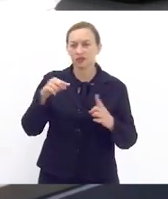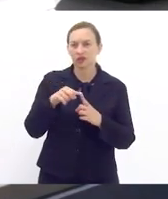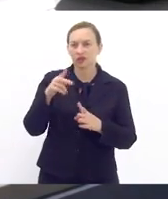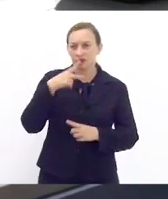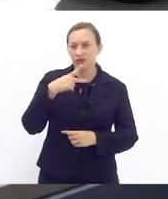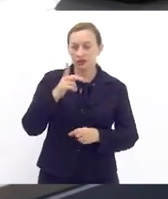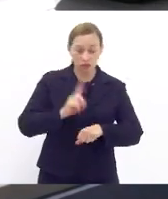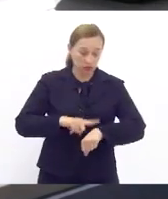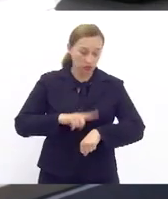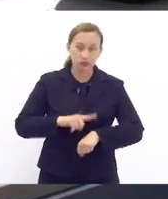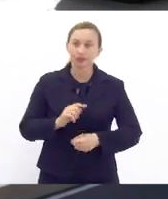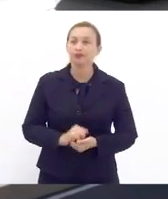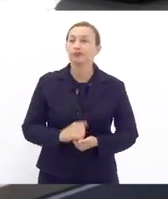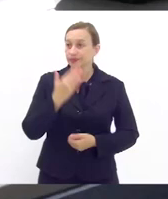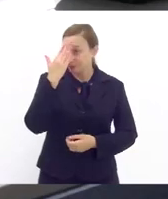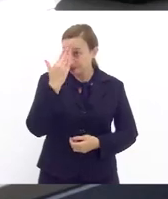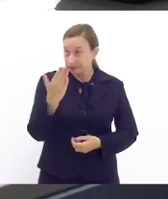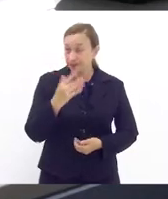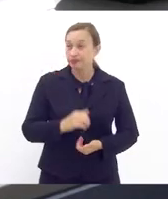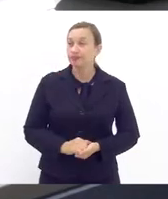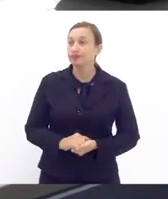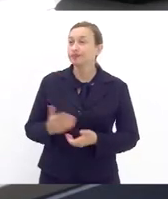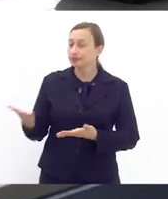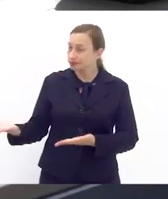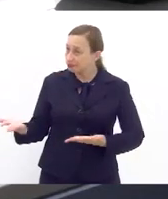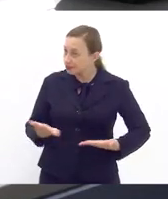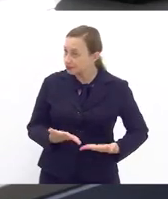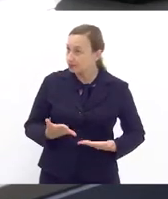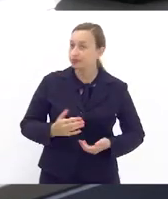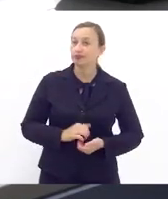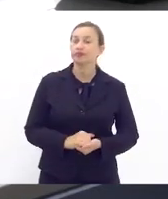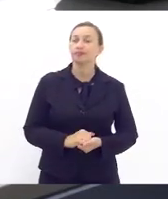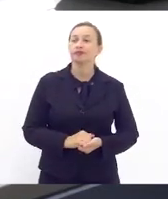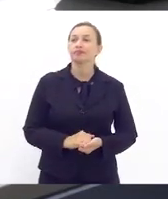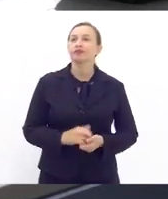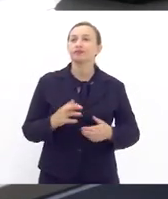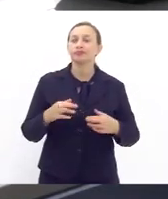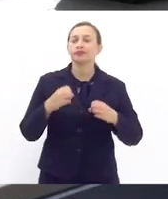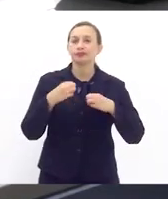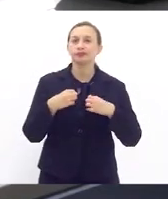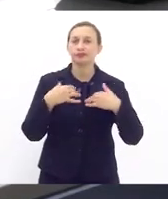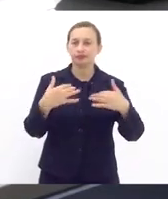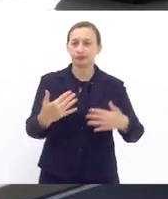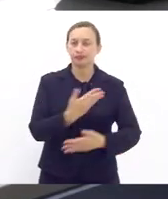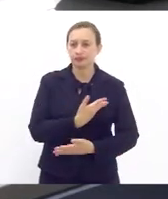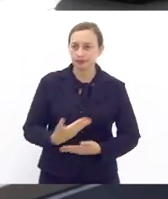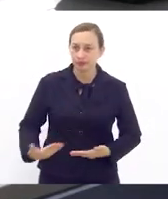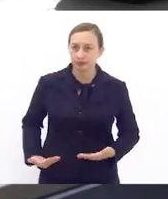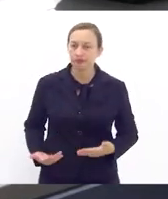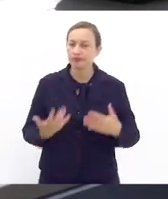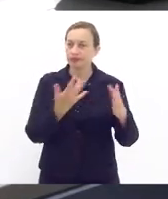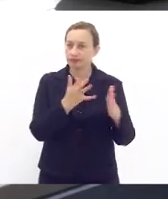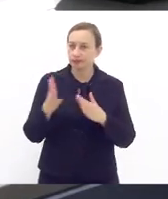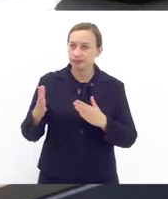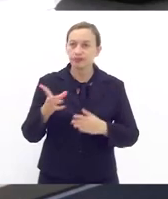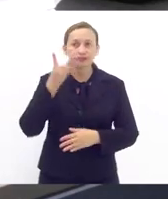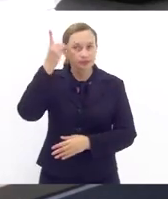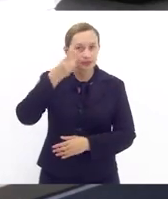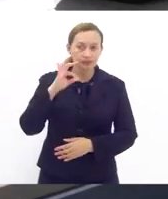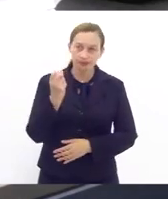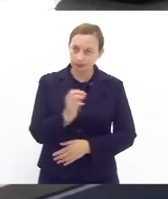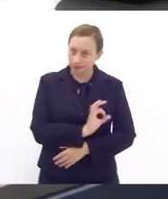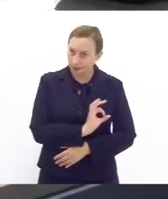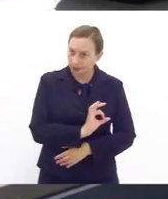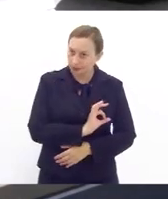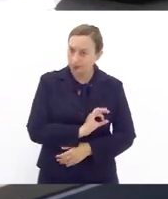por causa do tempo é obrigado pelo convite para participar da audiência pública cumprimentando a deputada Marta